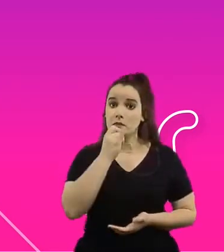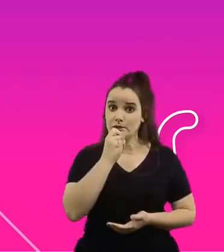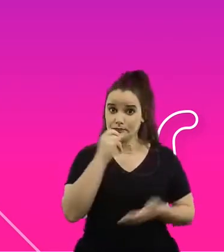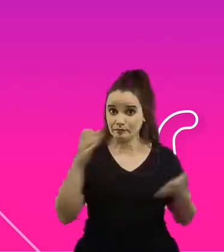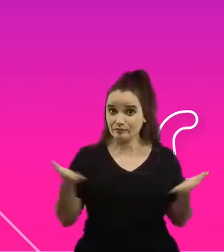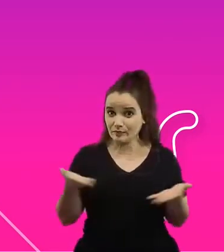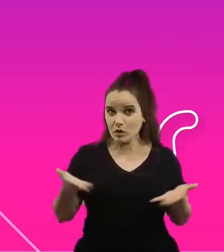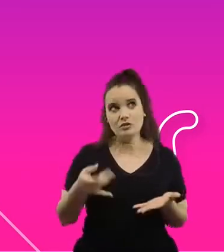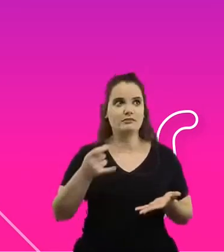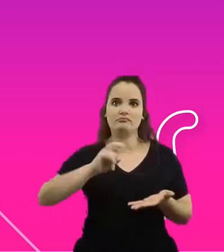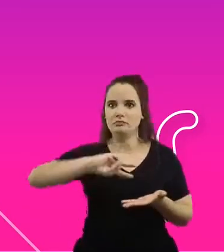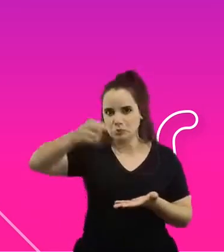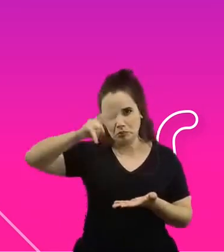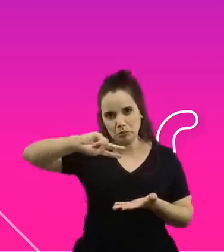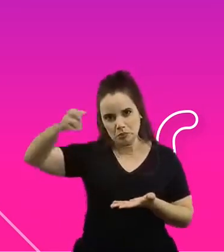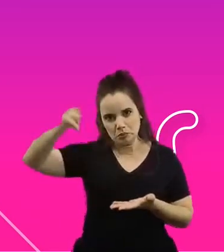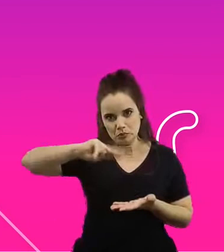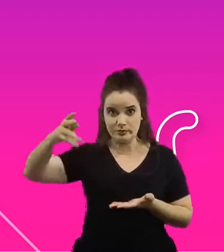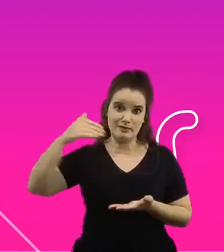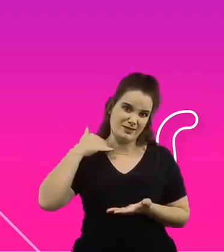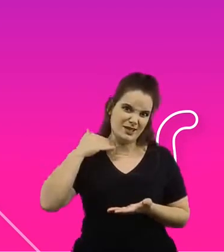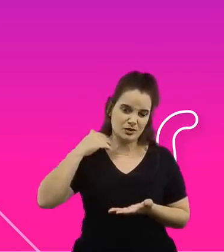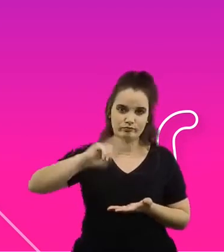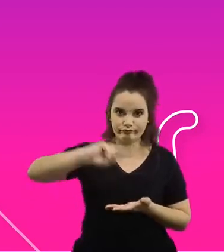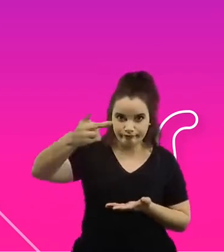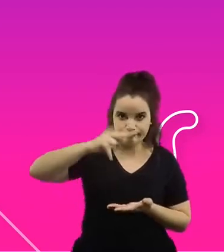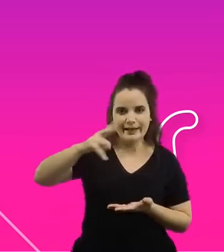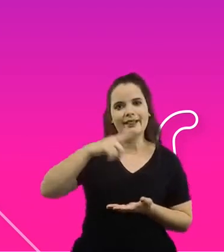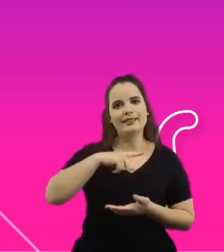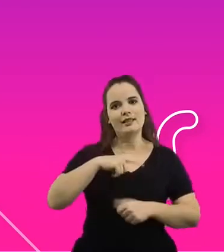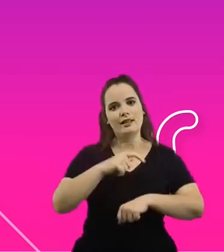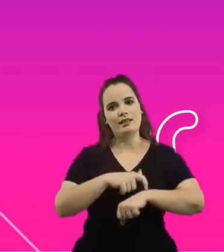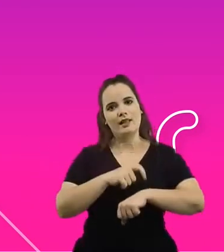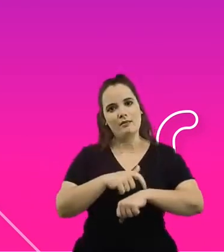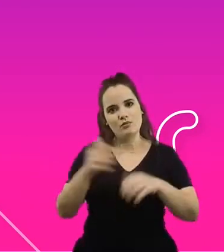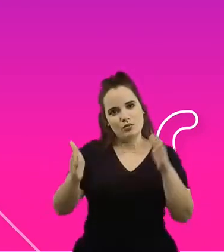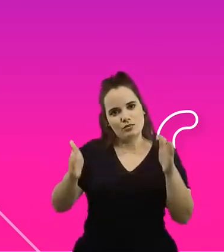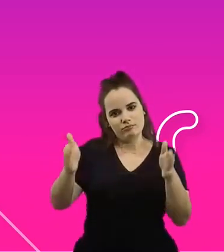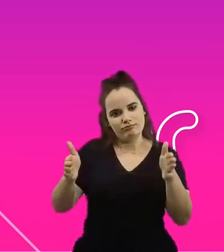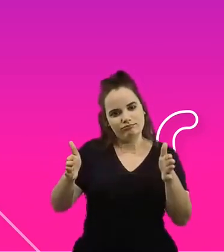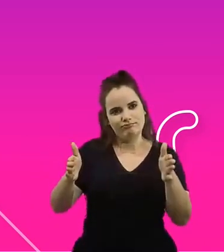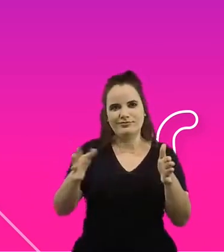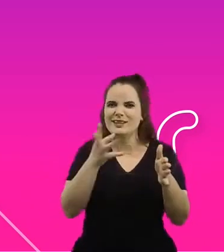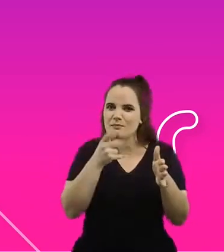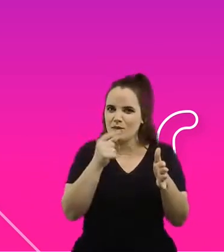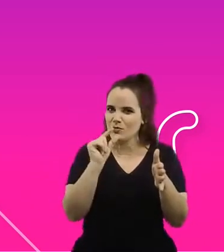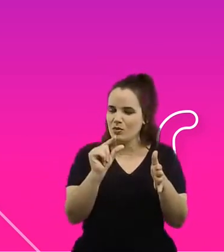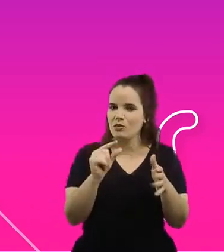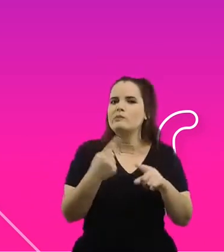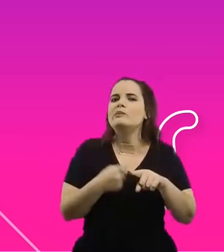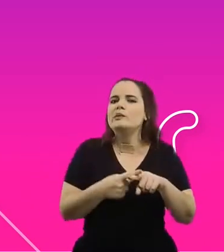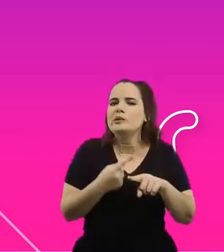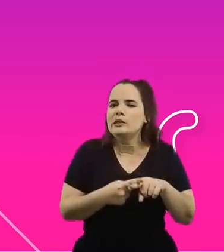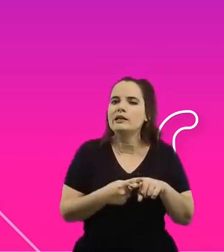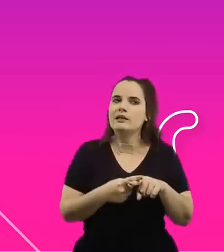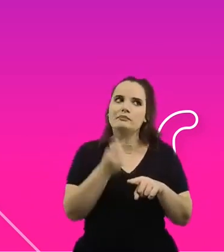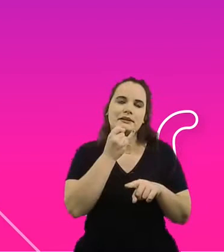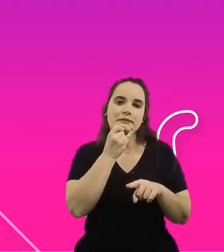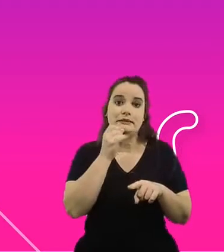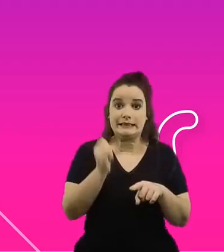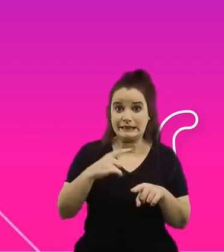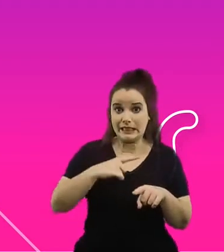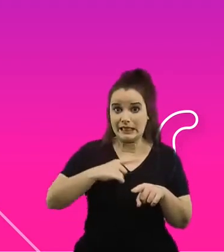fato delas terem um tempo para serem concretizadas, é muito mais fácil, se existe algum nível de risco, essa transação